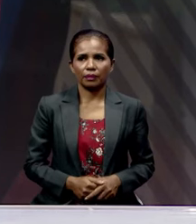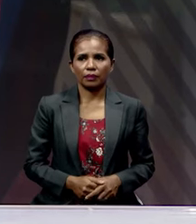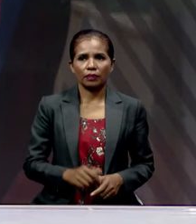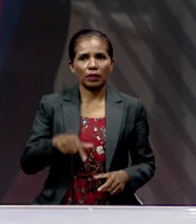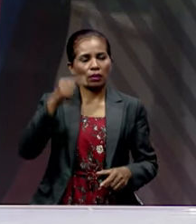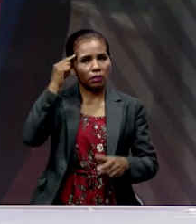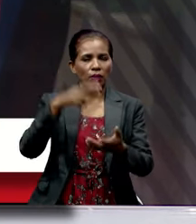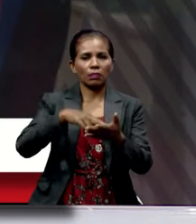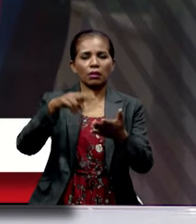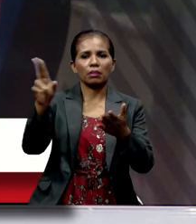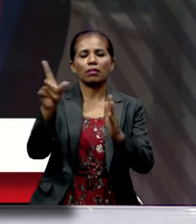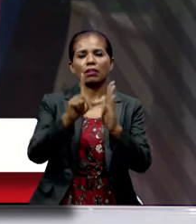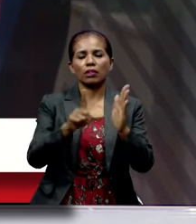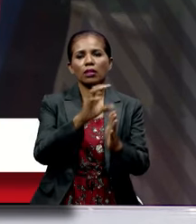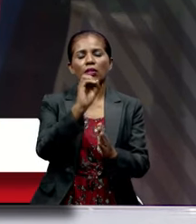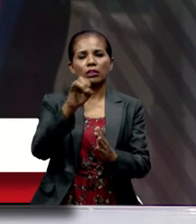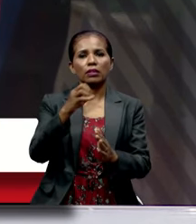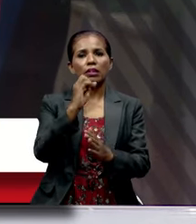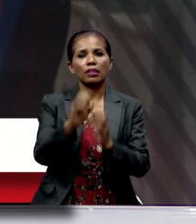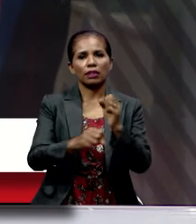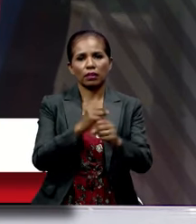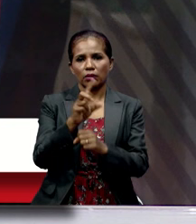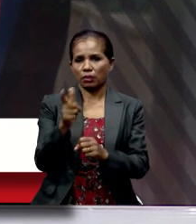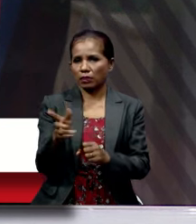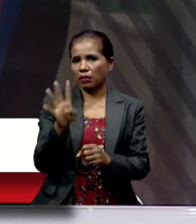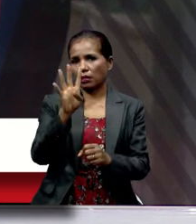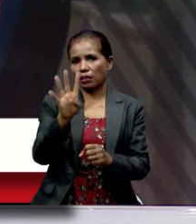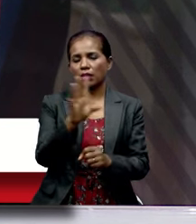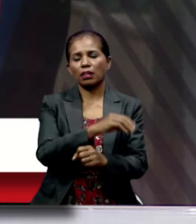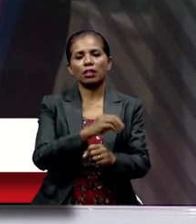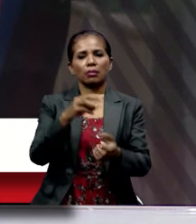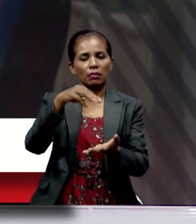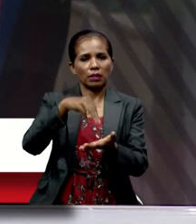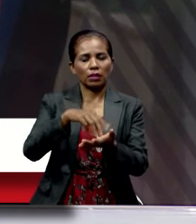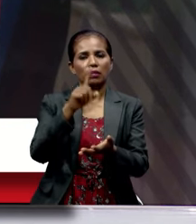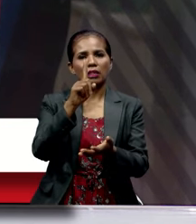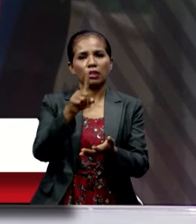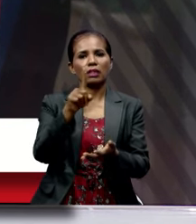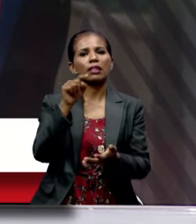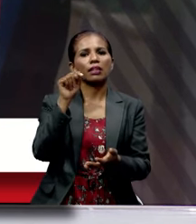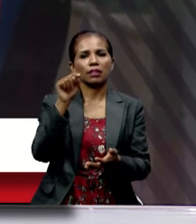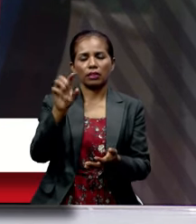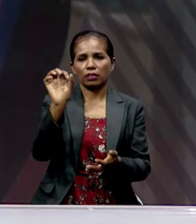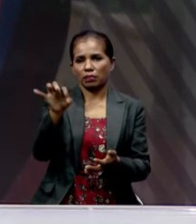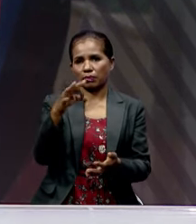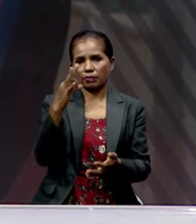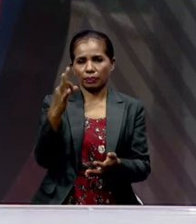Governo aprova a proposta de orçamento geral do Estado, tina rihun resin hat, tom montante bilhão ida, ponto senur resin lima.